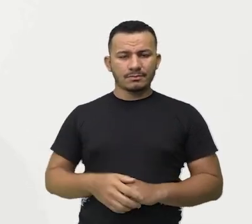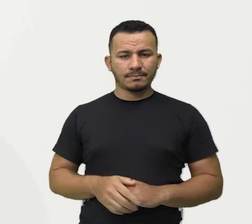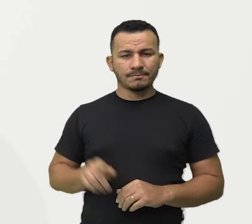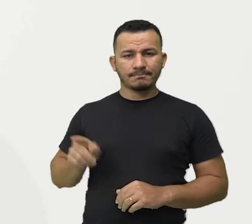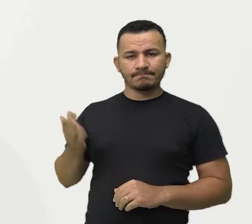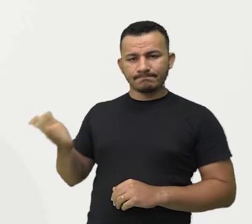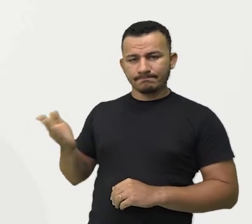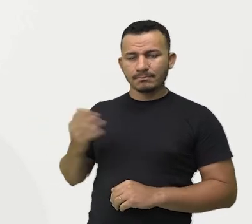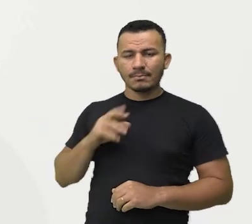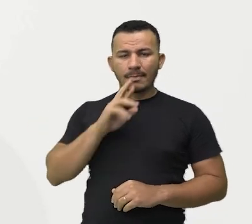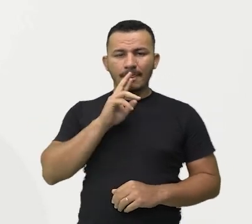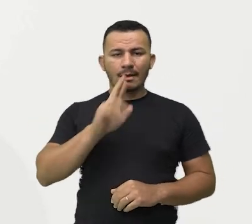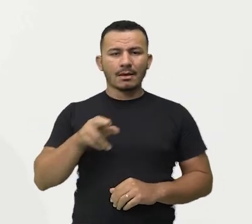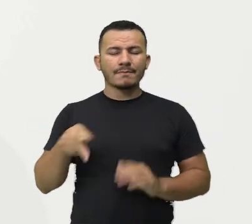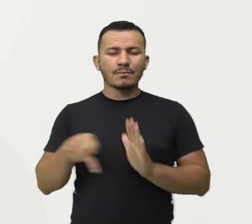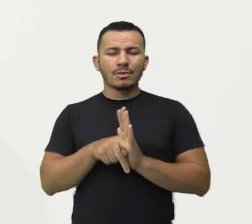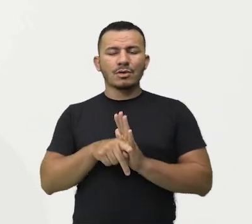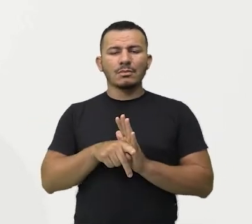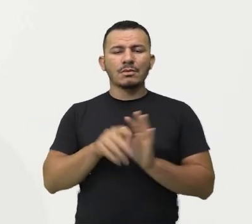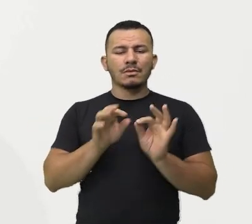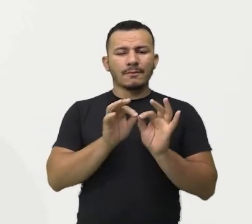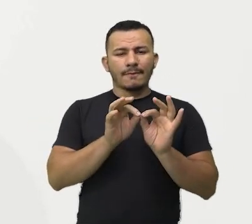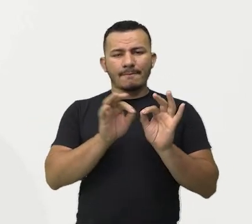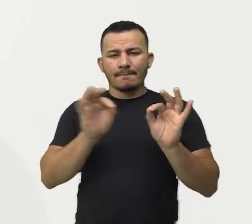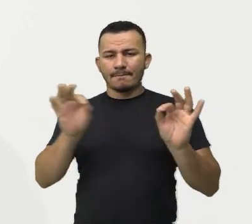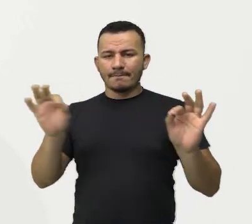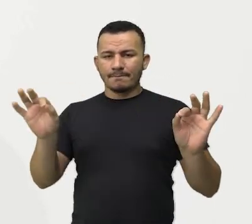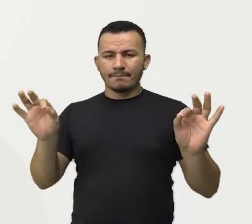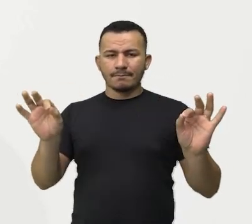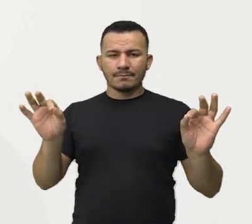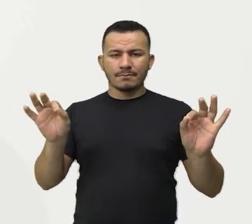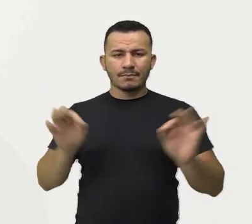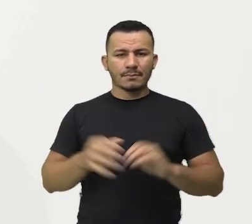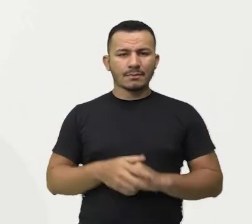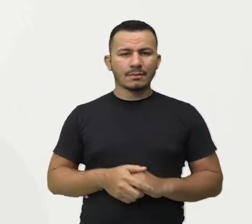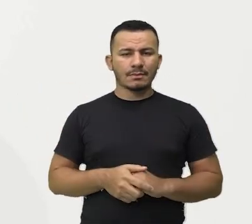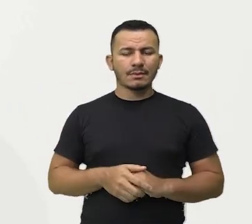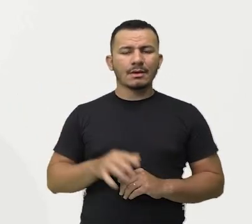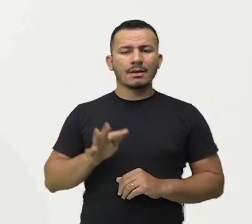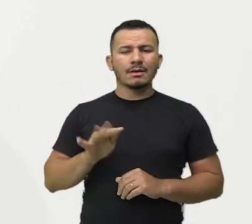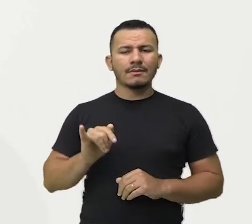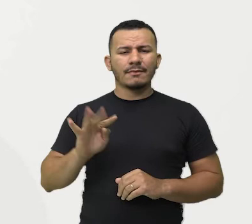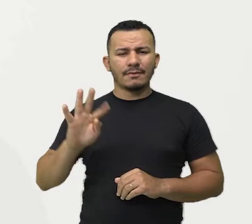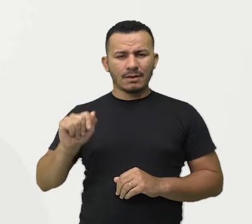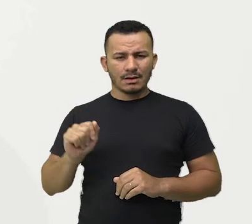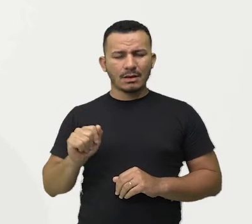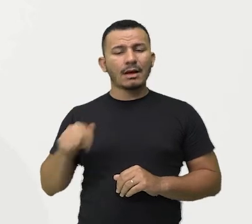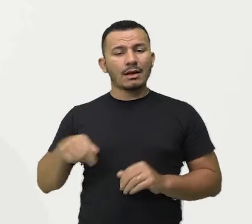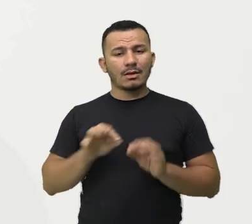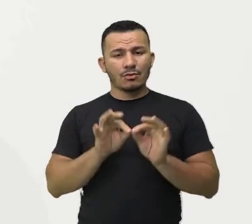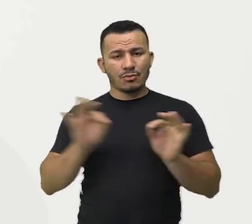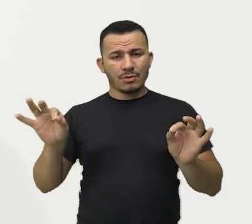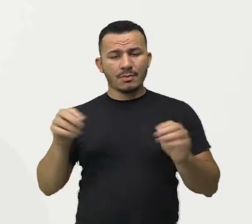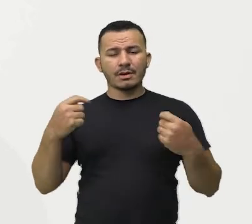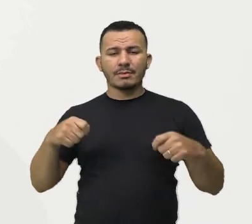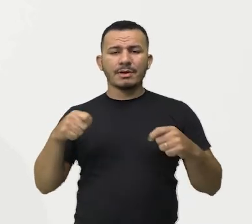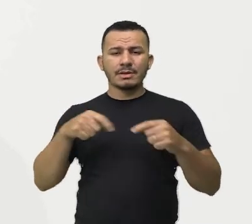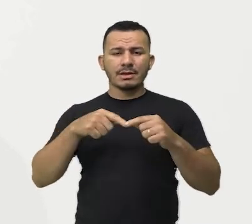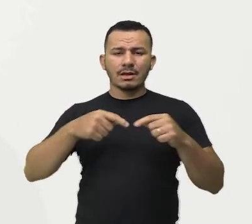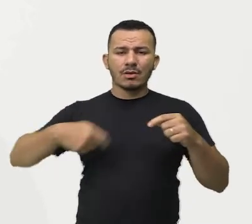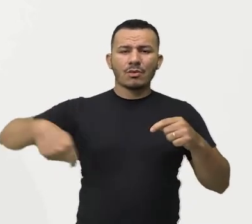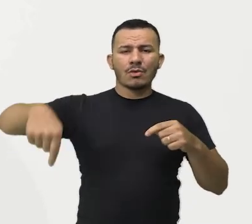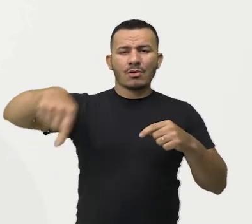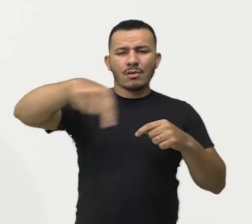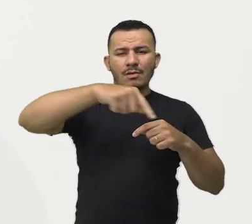62,8 centímetros. Esse é o valor do comprimento, né, da fita que será